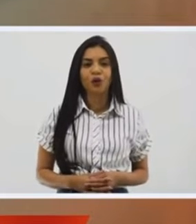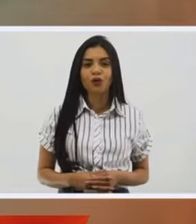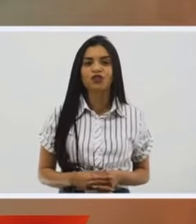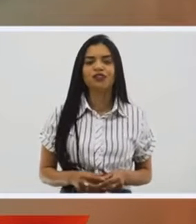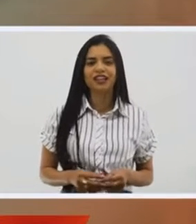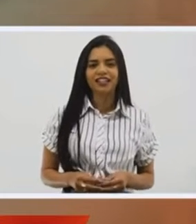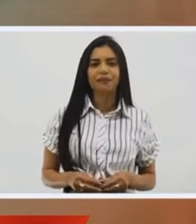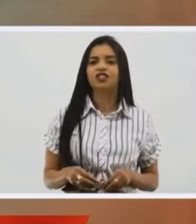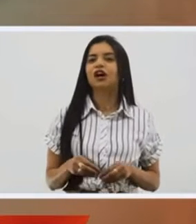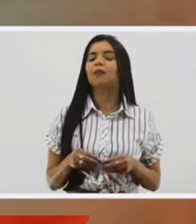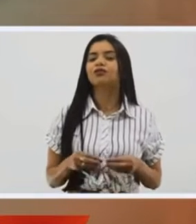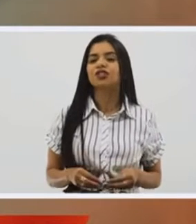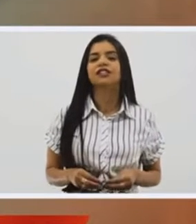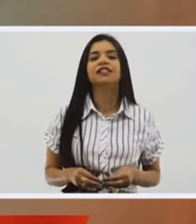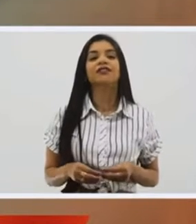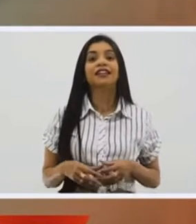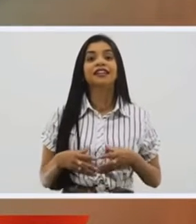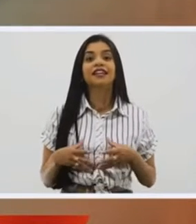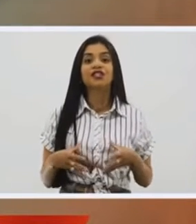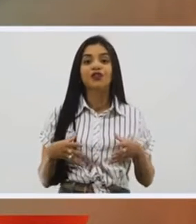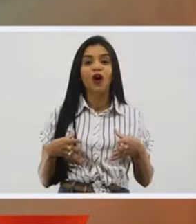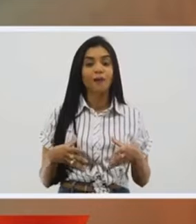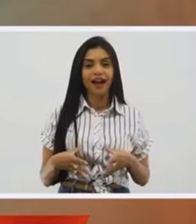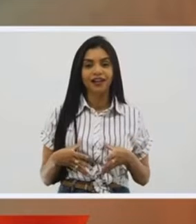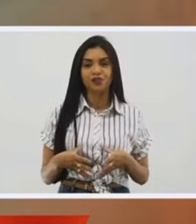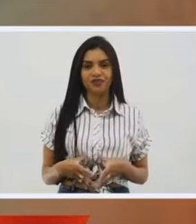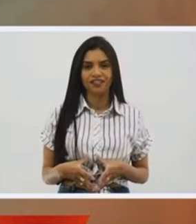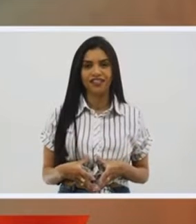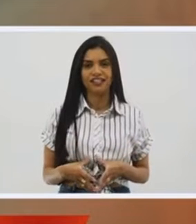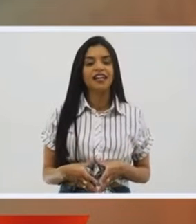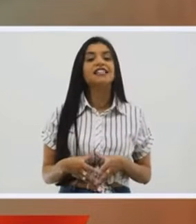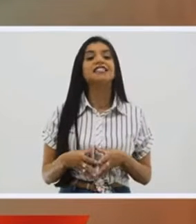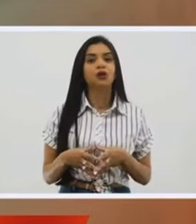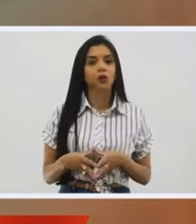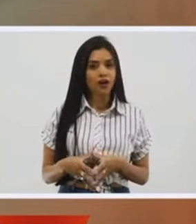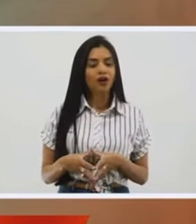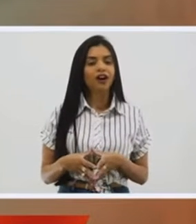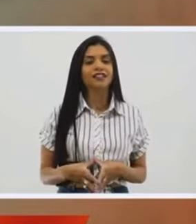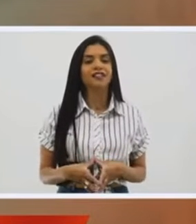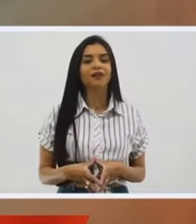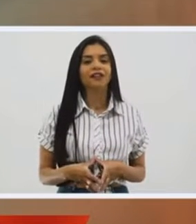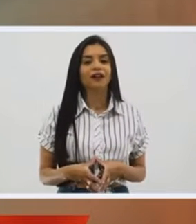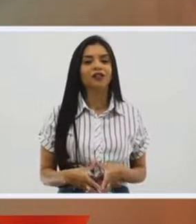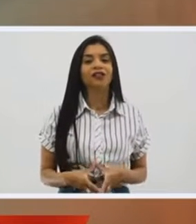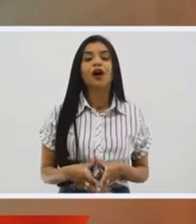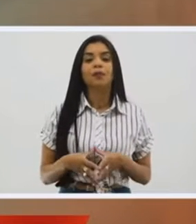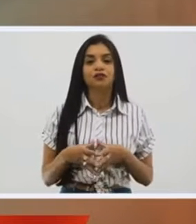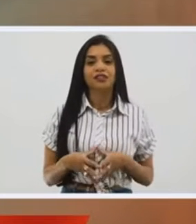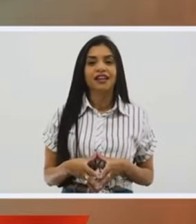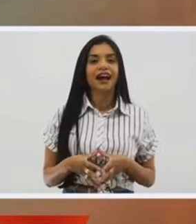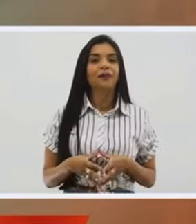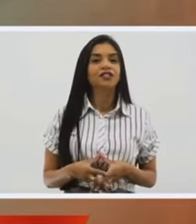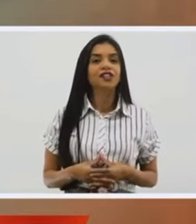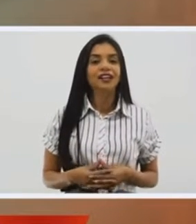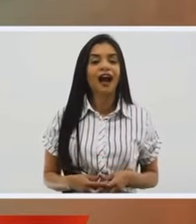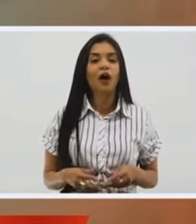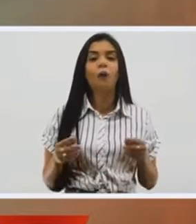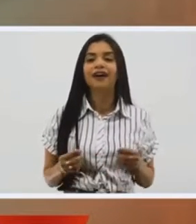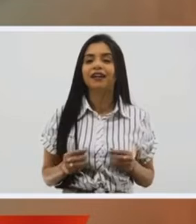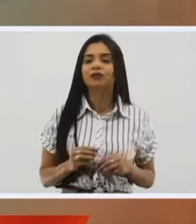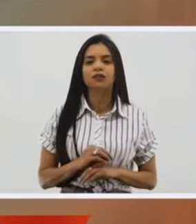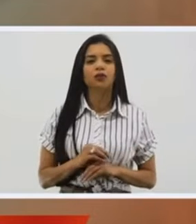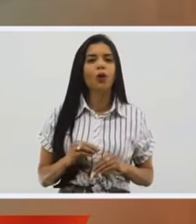Erinalda, hoje eu vim aqui para te dar uma notícia que vai transformar a sua vida. Segura o coração, Erinalda, pois você acaba de